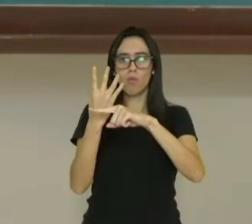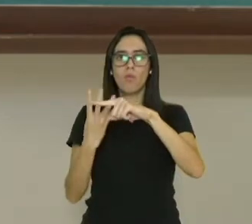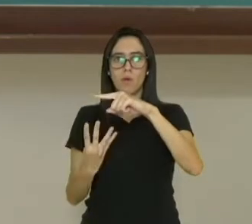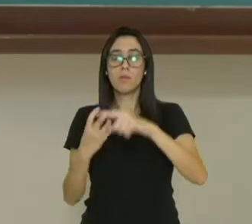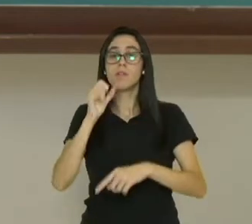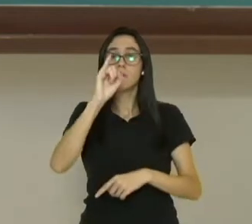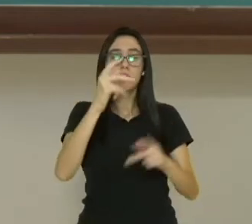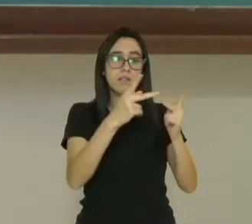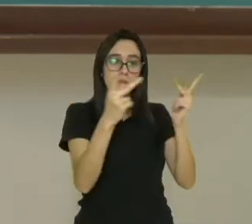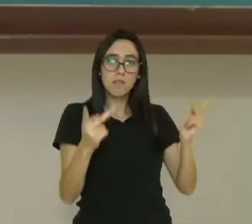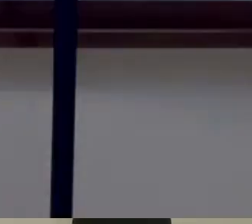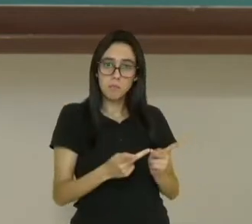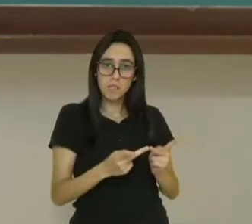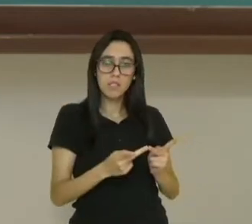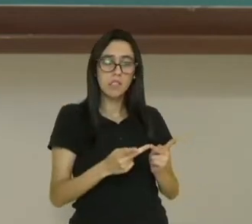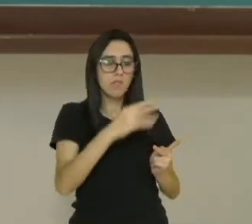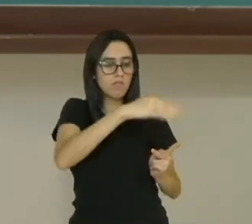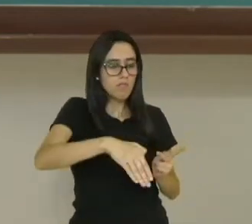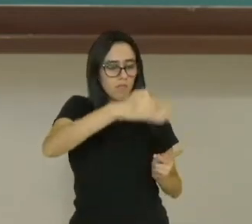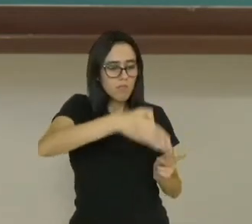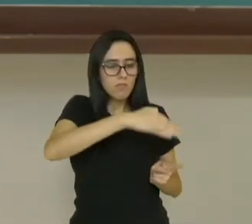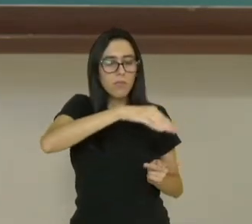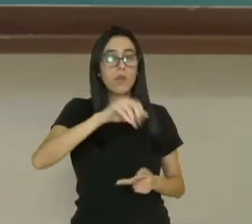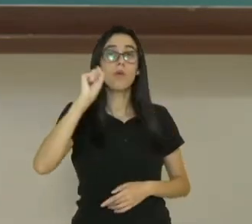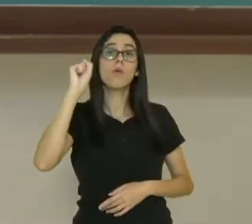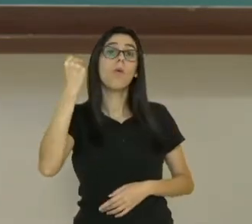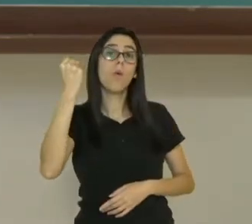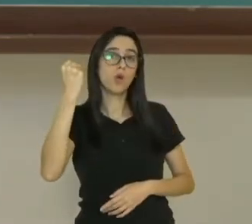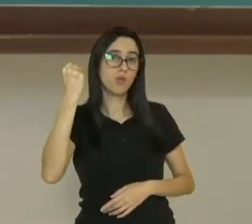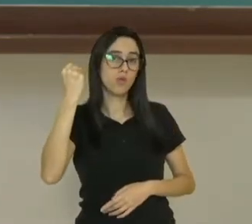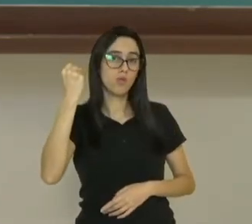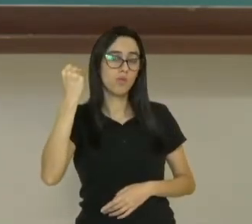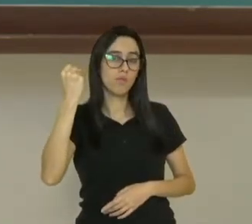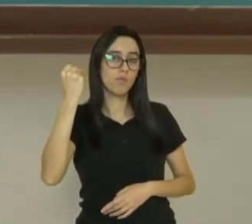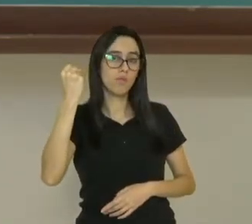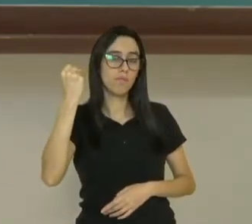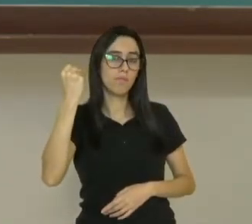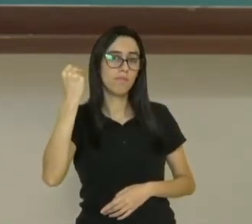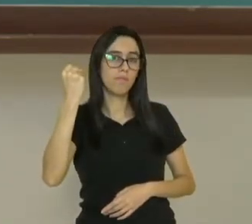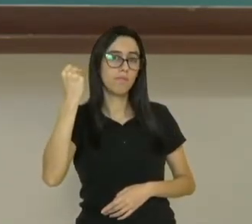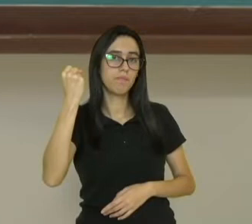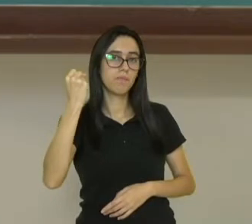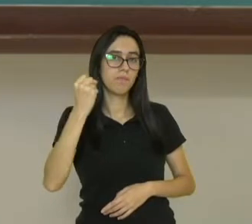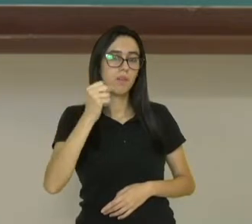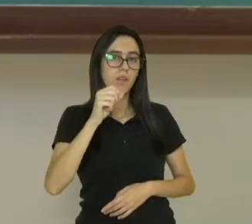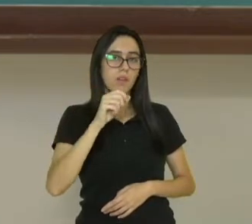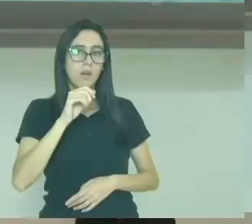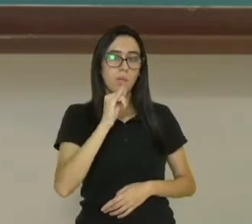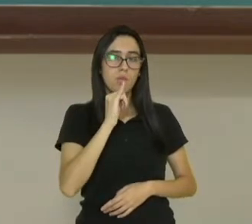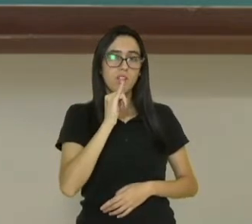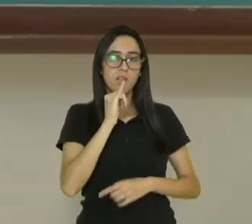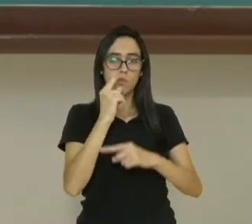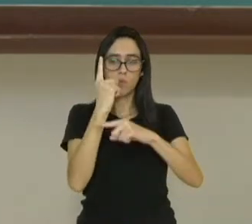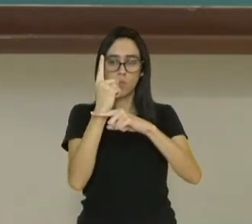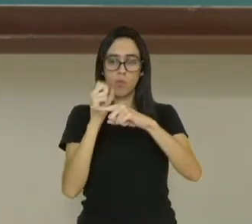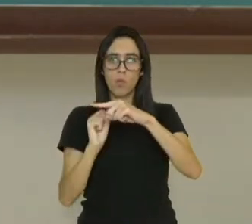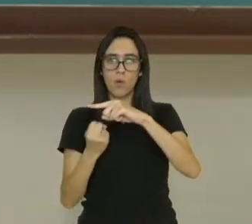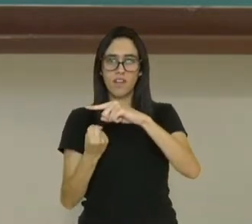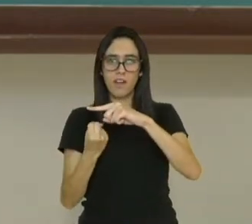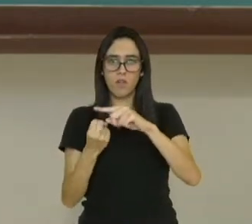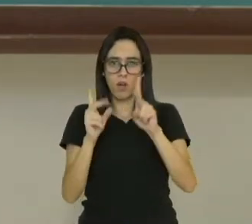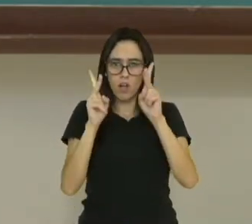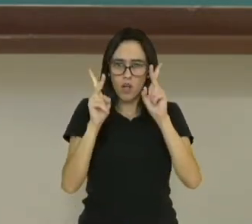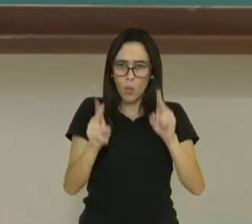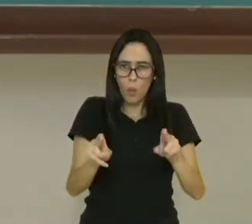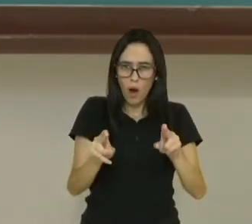mesmo tamanho, e dividir em 8 fatias, será que o tamanho da minha fatia, 1/8, é igual a